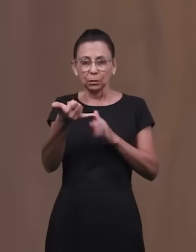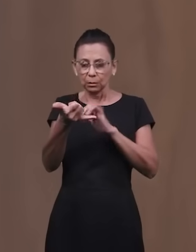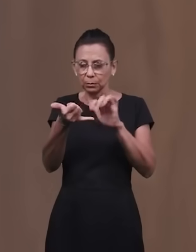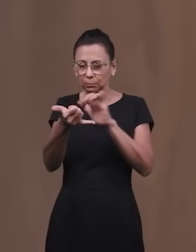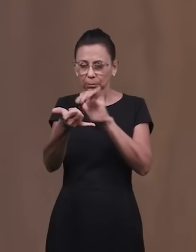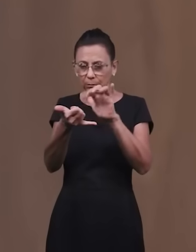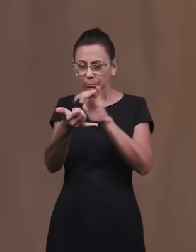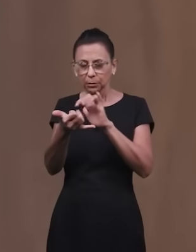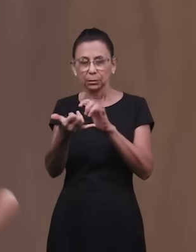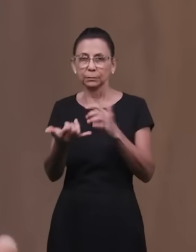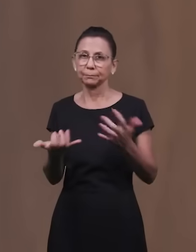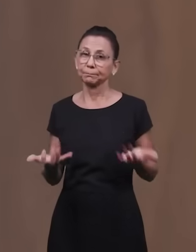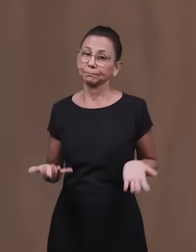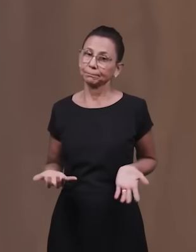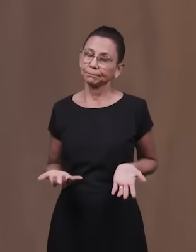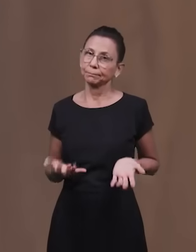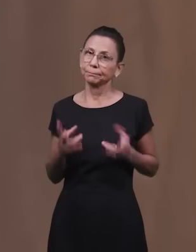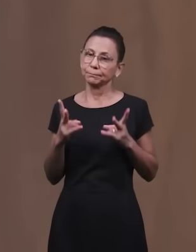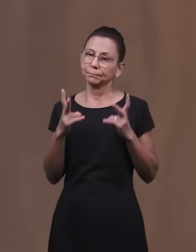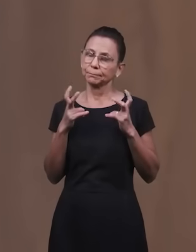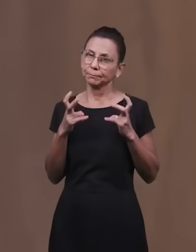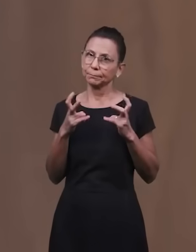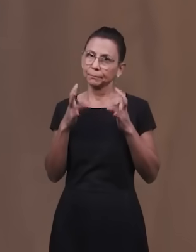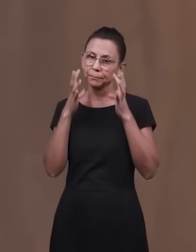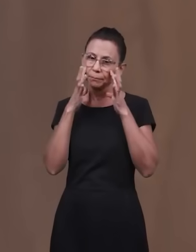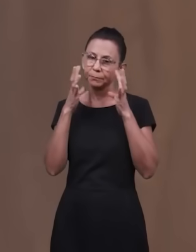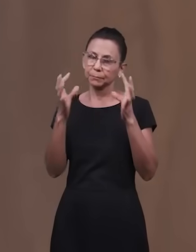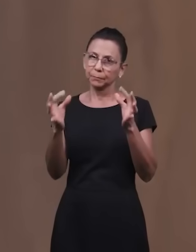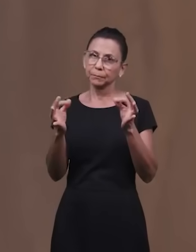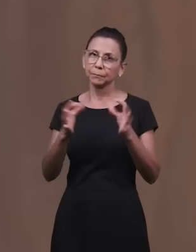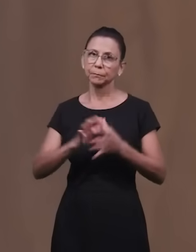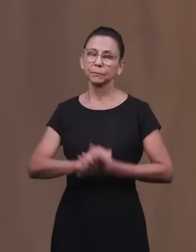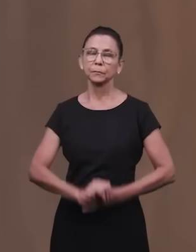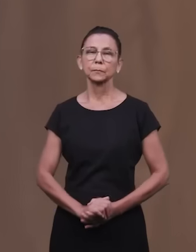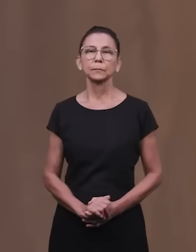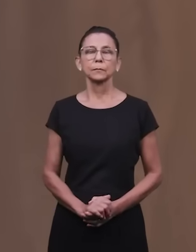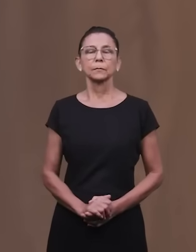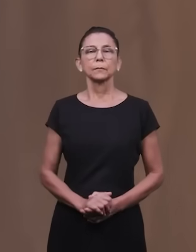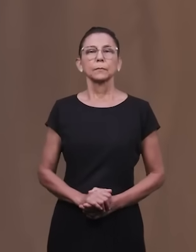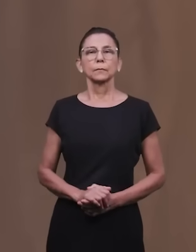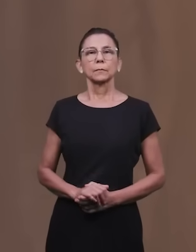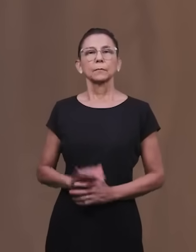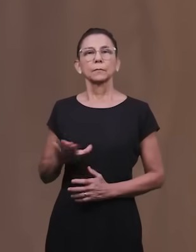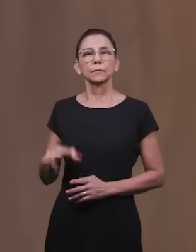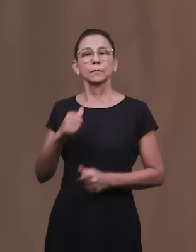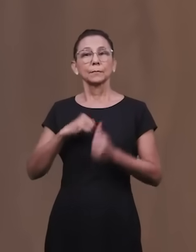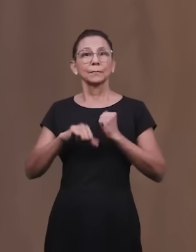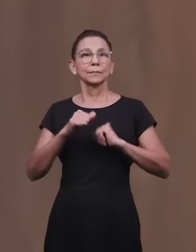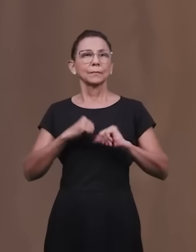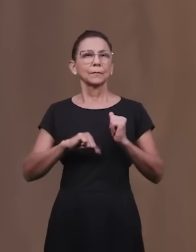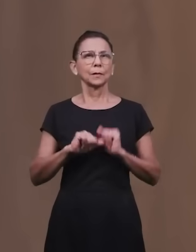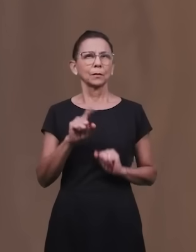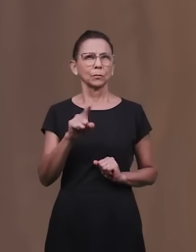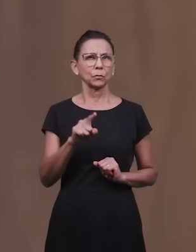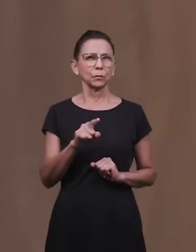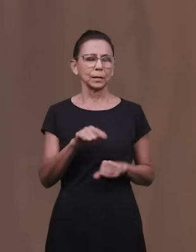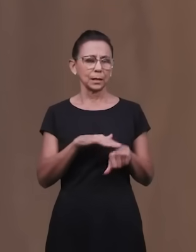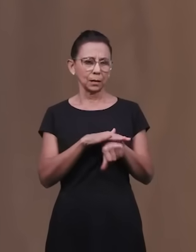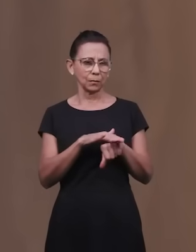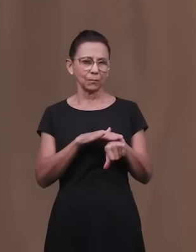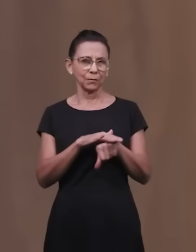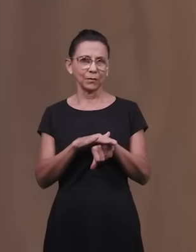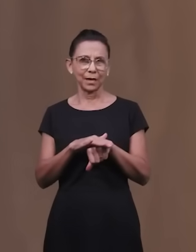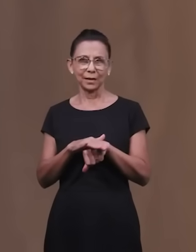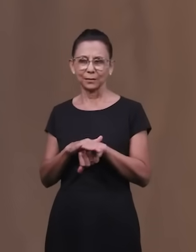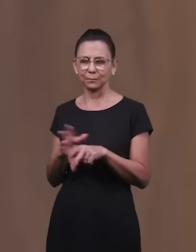no celular. Ok? Então, é uma situação que desperta atenção e criança fica muito ansiosa mesmo. Só conversar